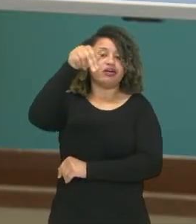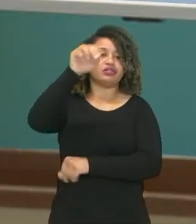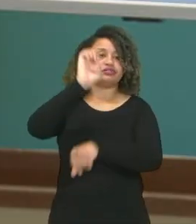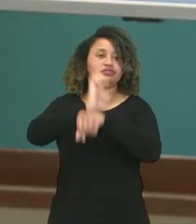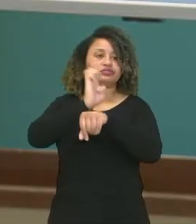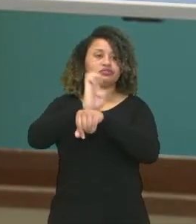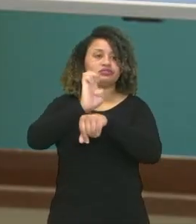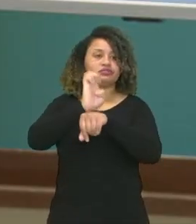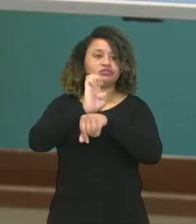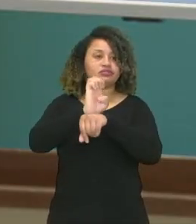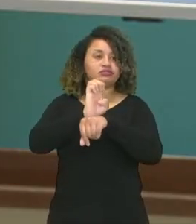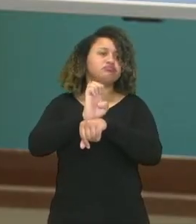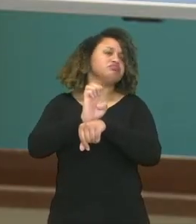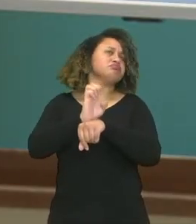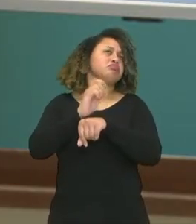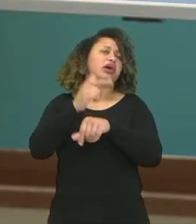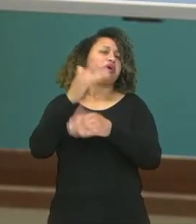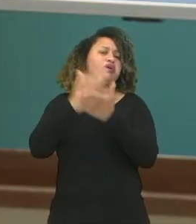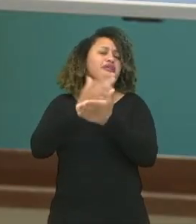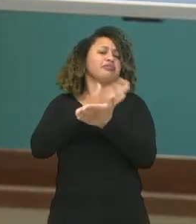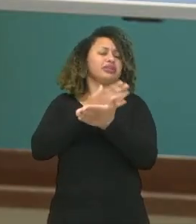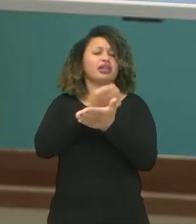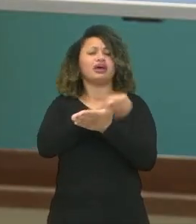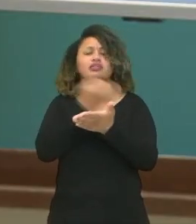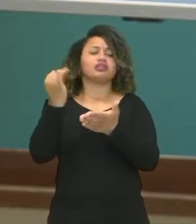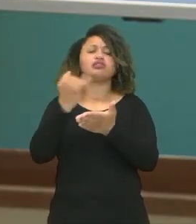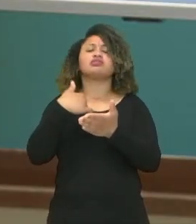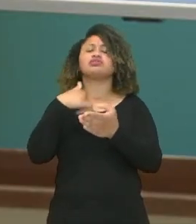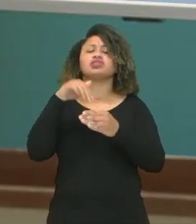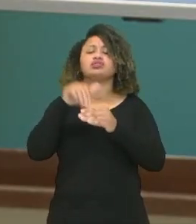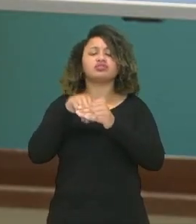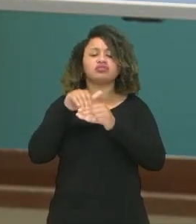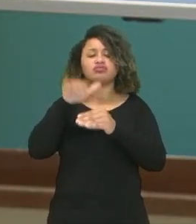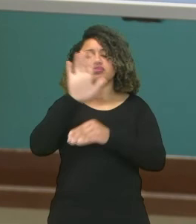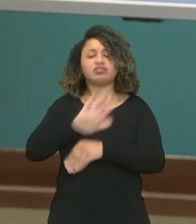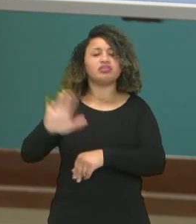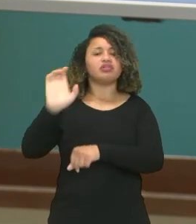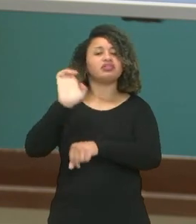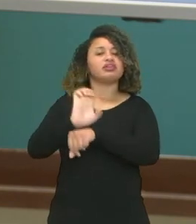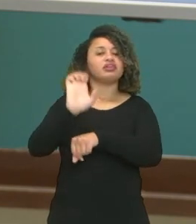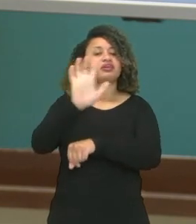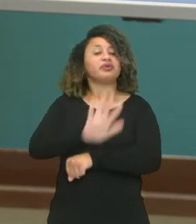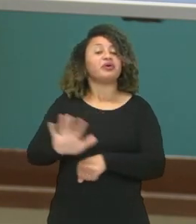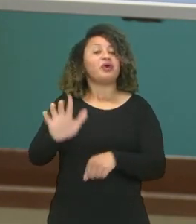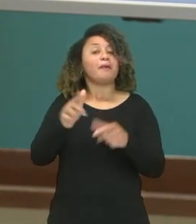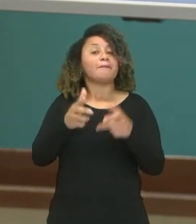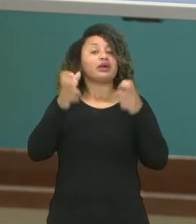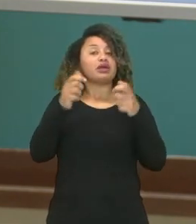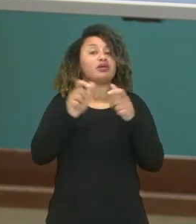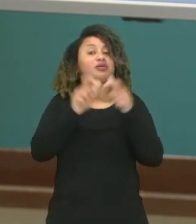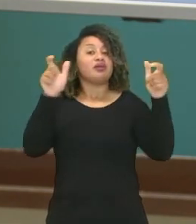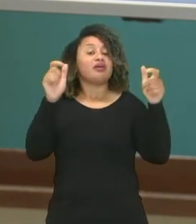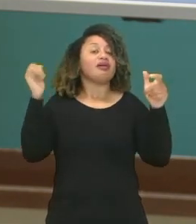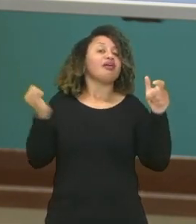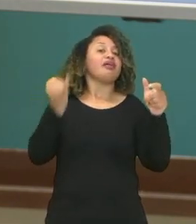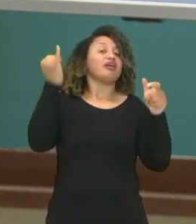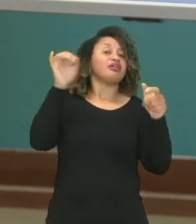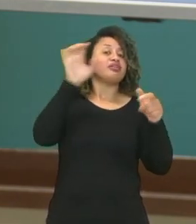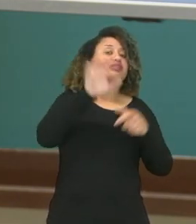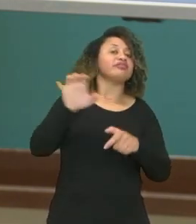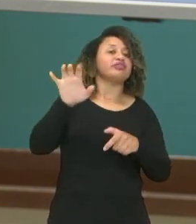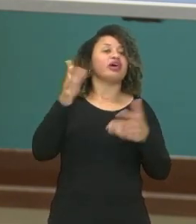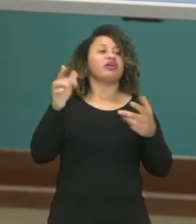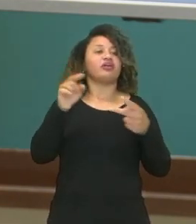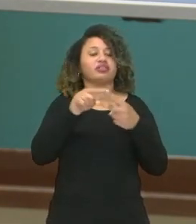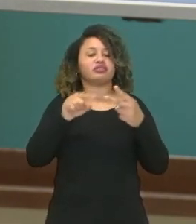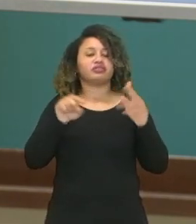eleitores da região norte correspondiam à metade dos eleitores do estado do Paraná. Olha então o aumento de importância da região. 2